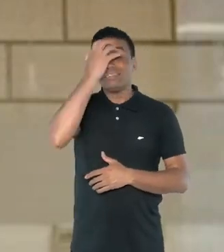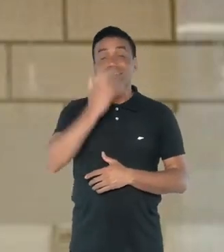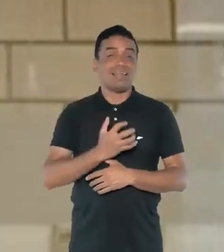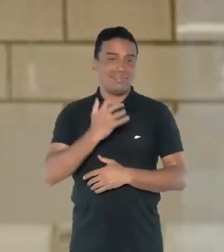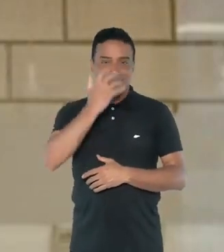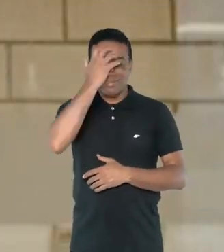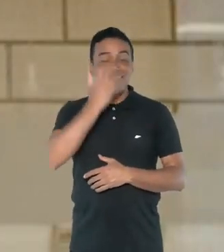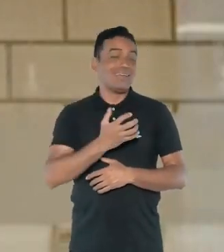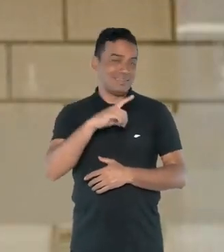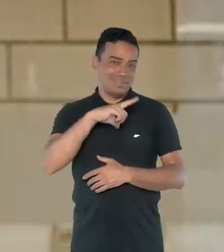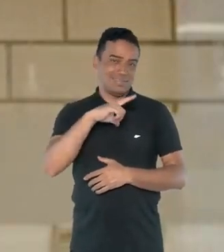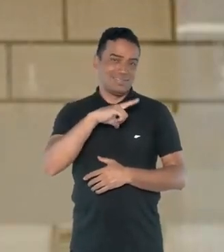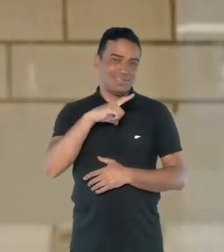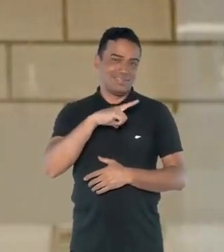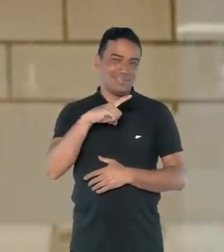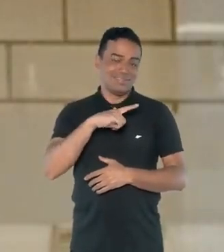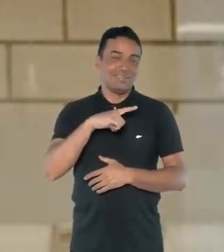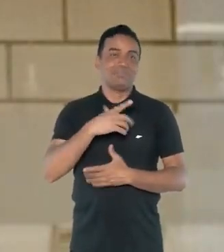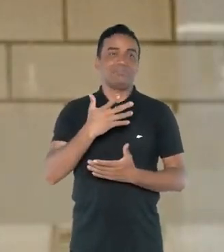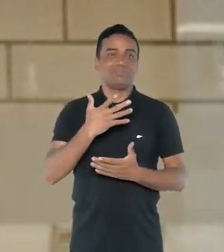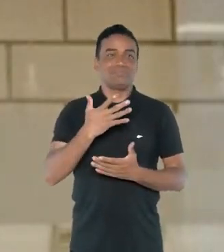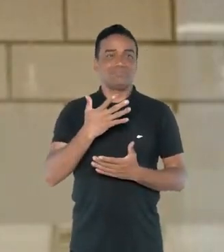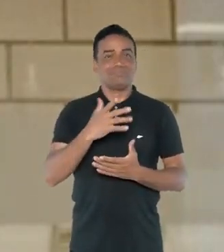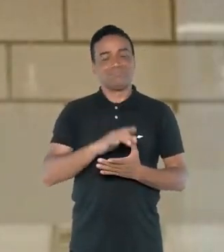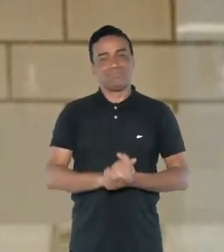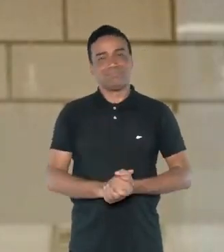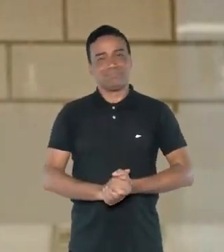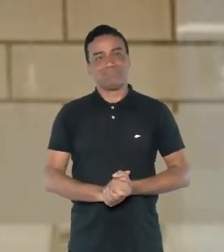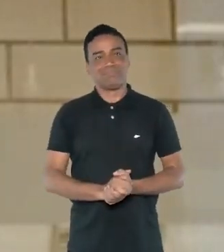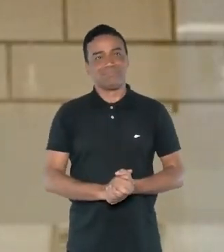certeza, ou uma certa